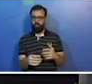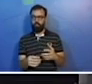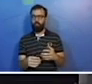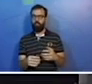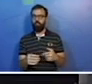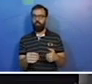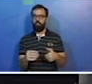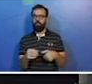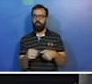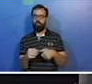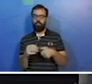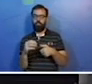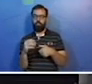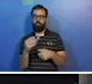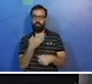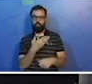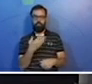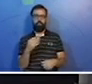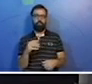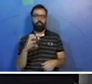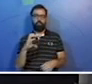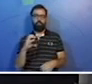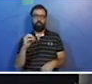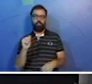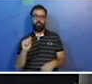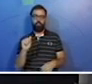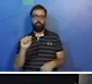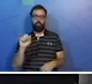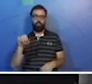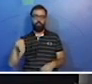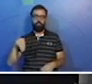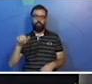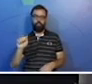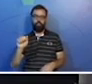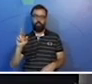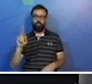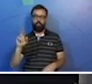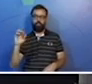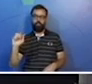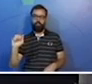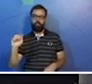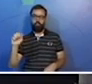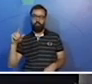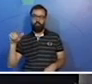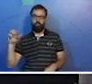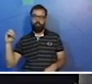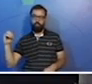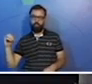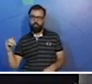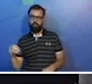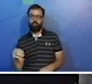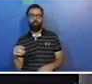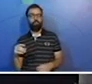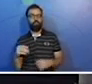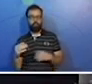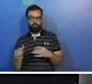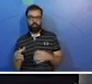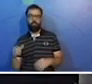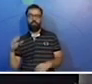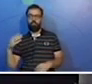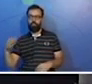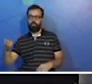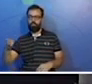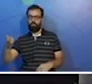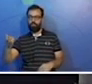primário, o camarão. Olha a setinha indicando. O consumidor secundário, a truta. E, por